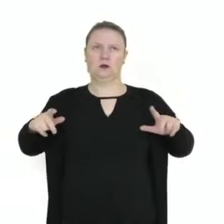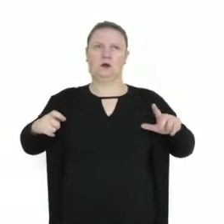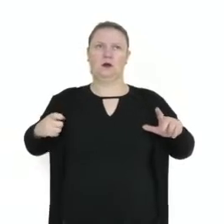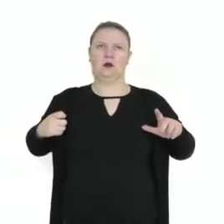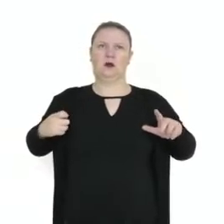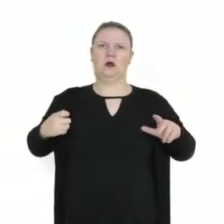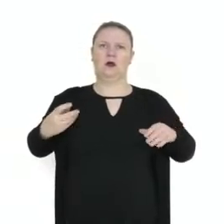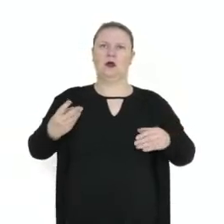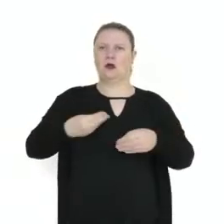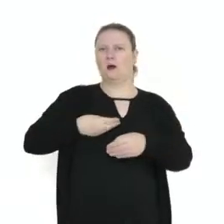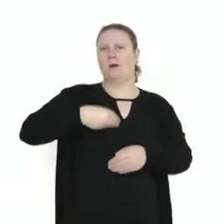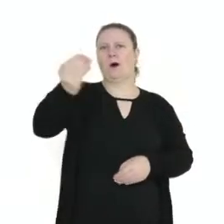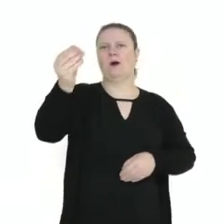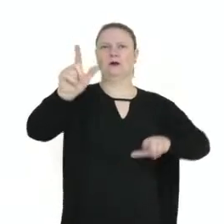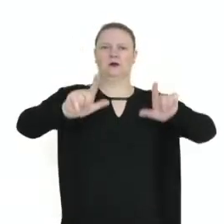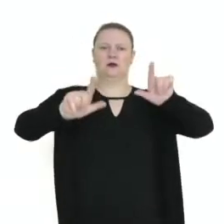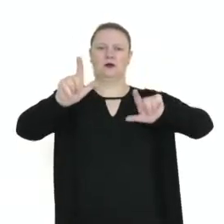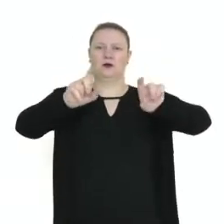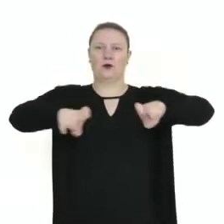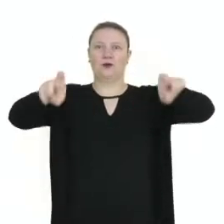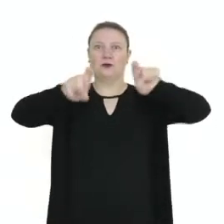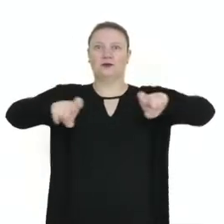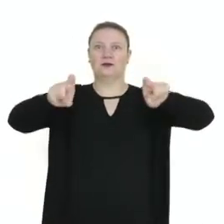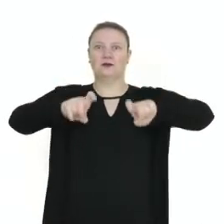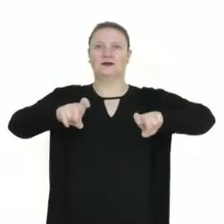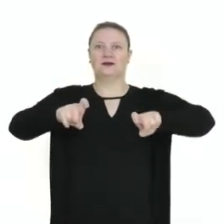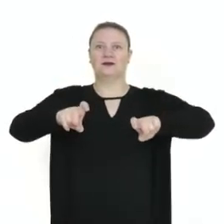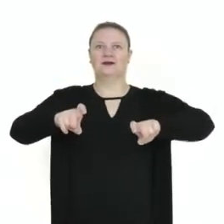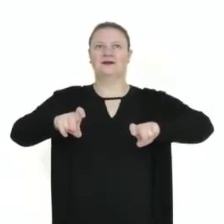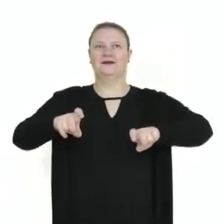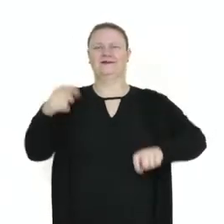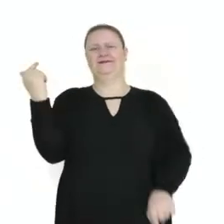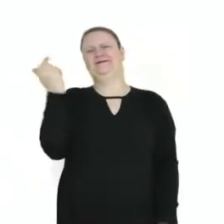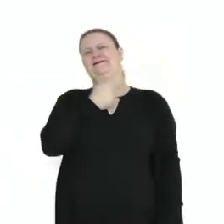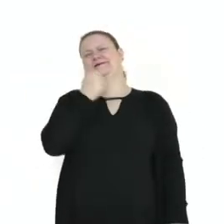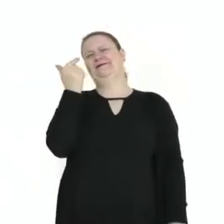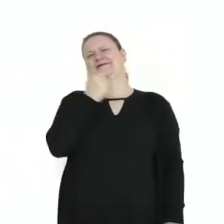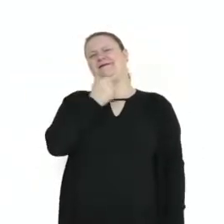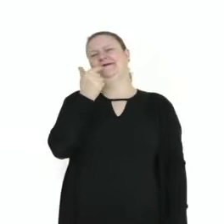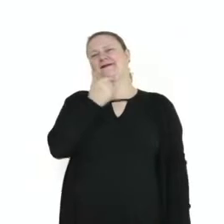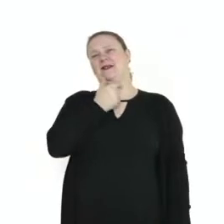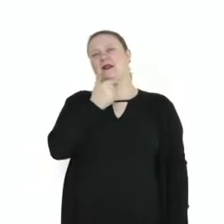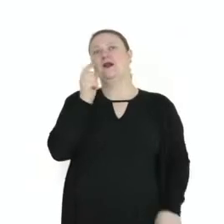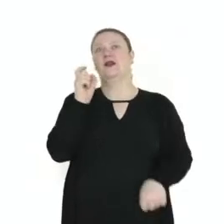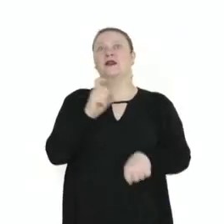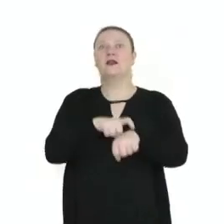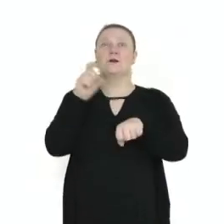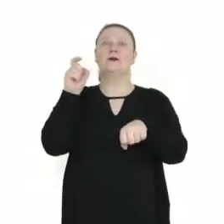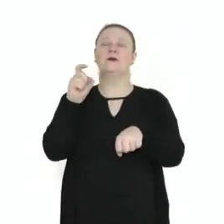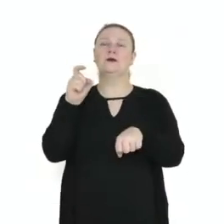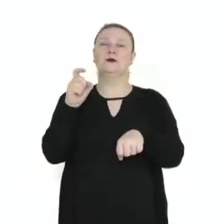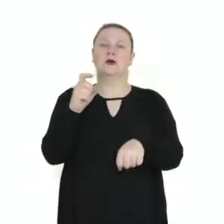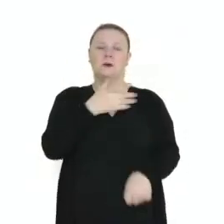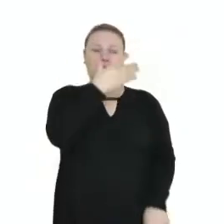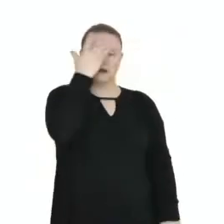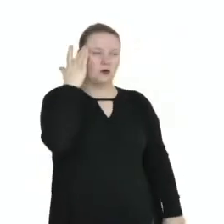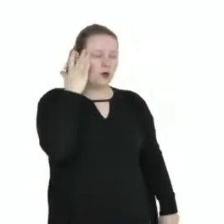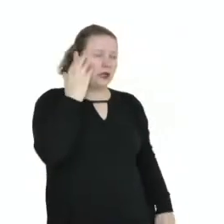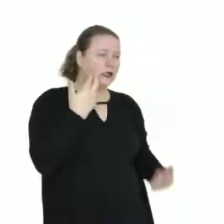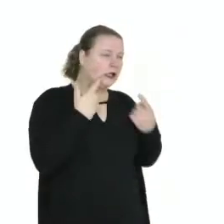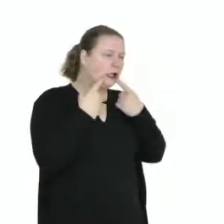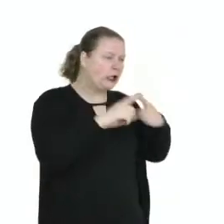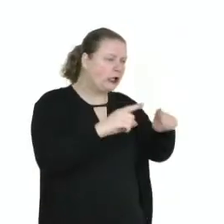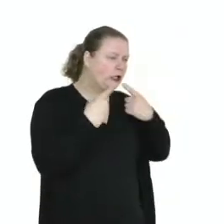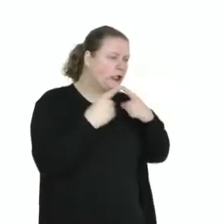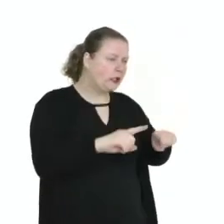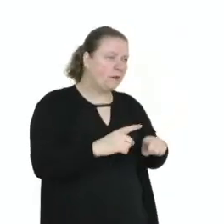ser entregue pela tela do computador, isso acaba provocando humor, né? No mesmo momento em que o consumidor faz a